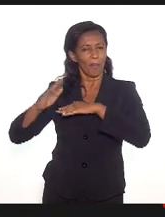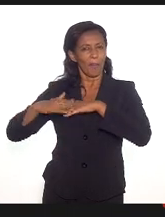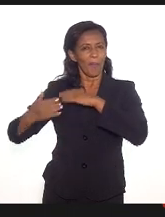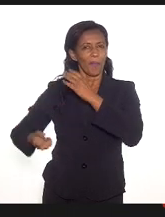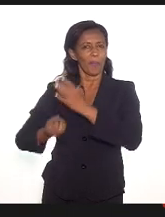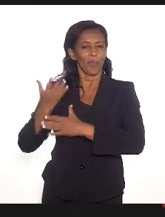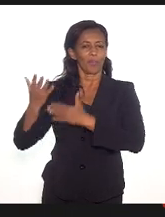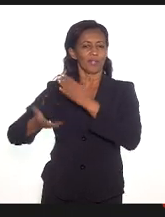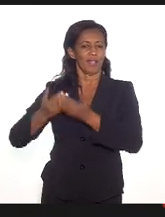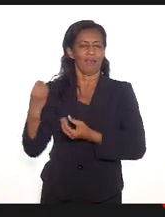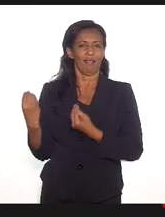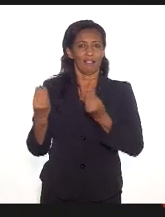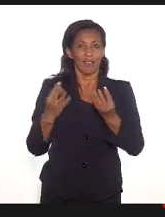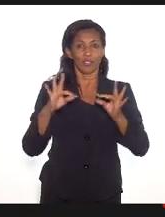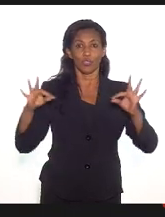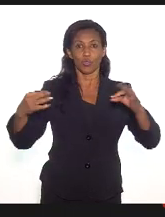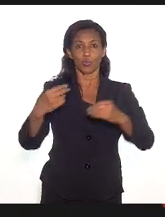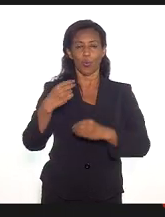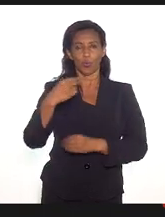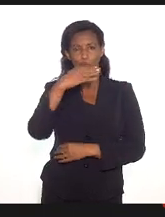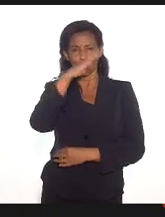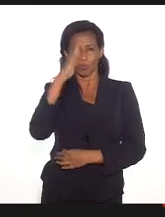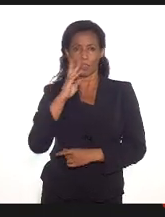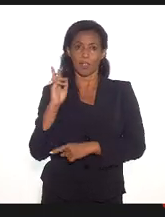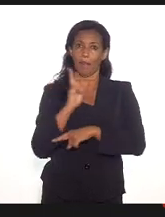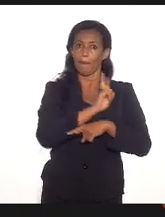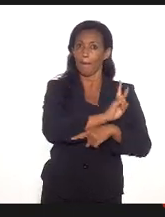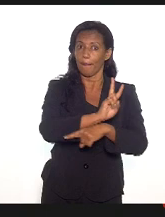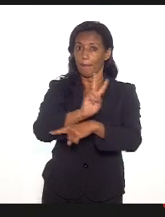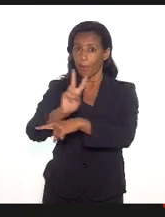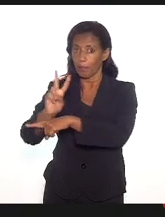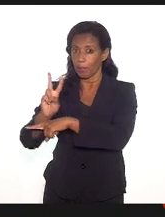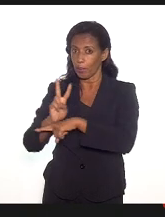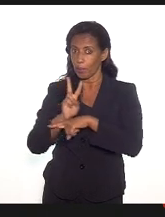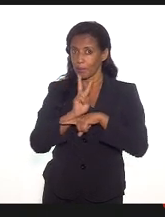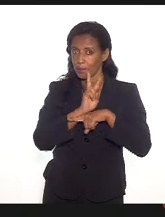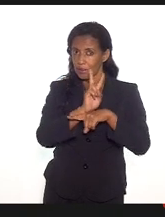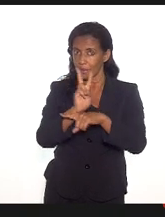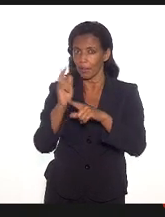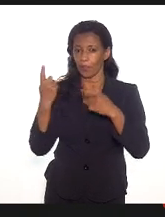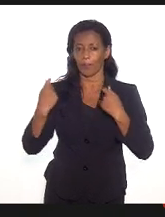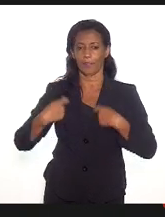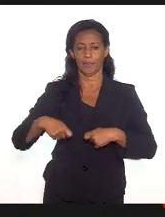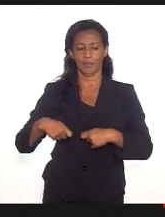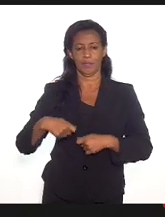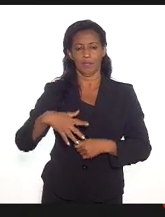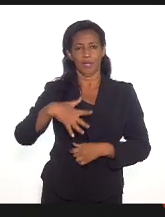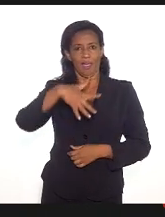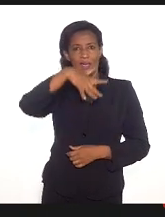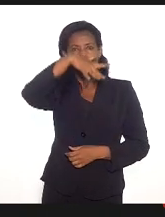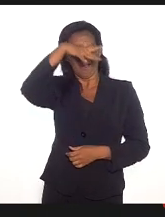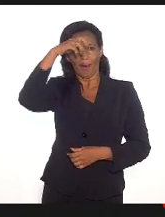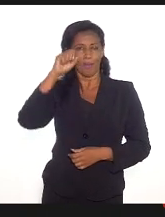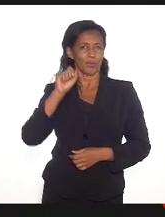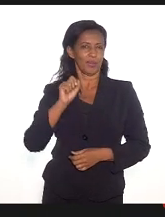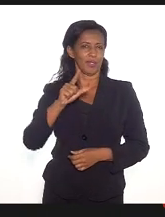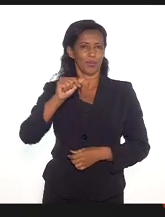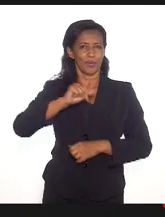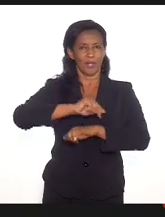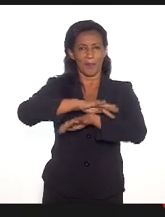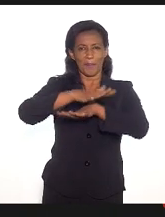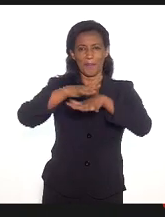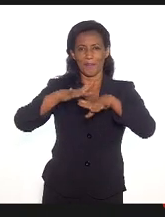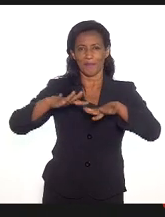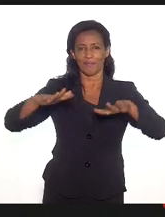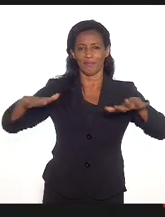de todos os brasileiros sua proteção e preservação. A Amazônia Azul inclui o mar